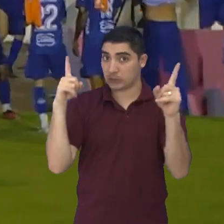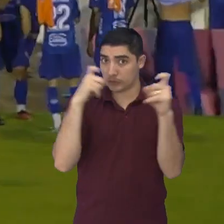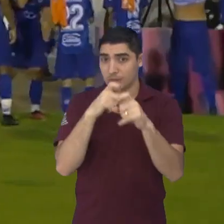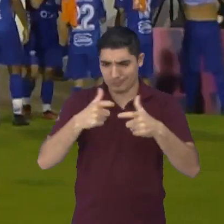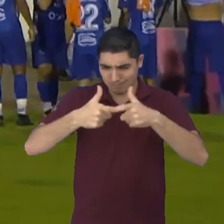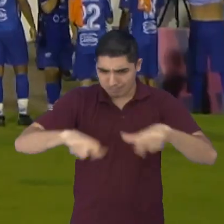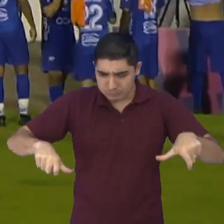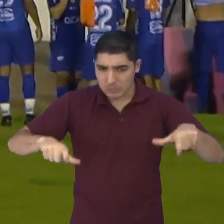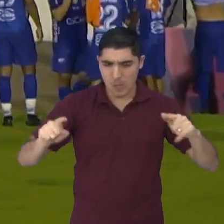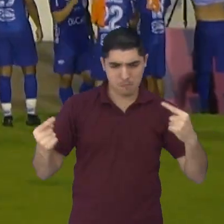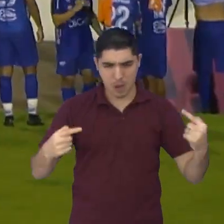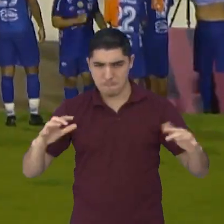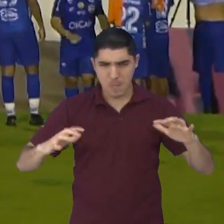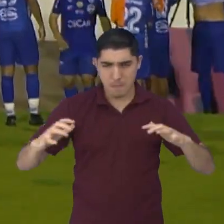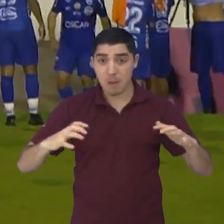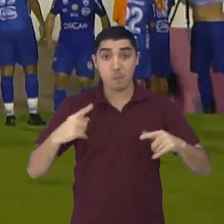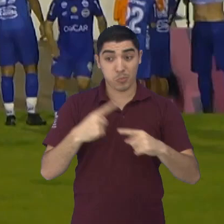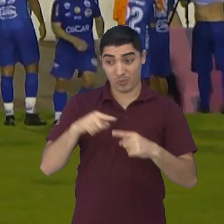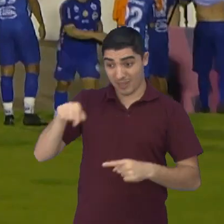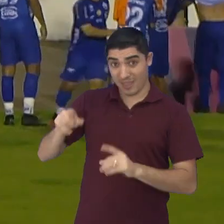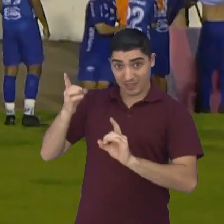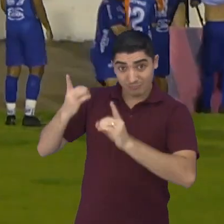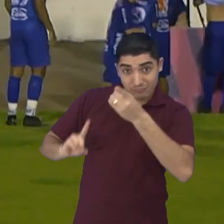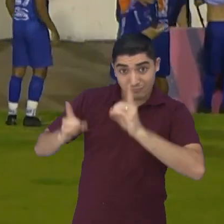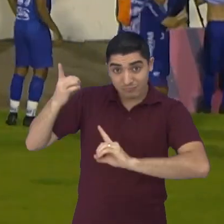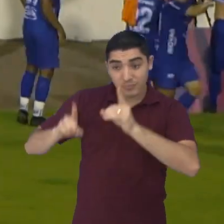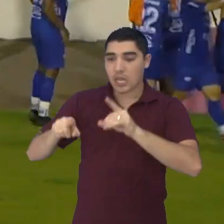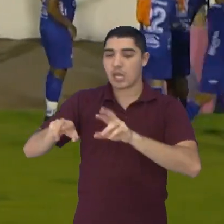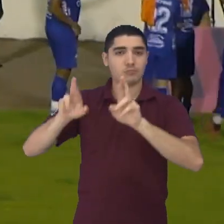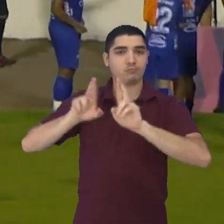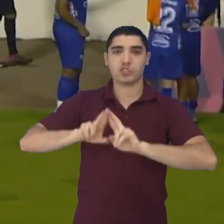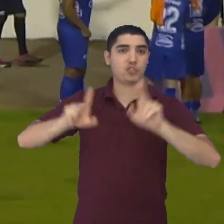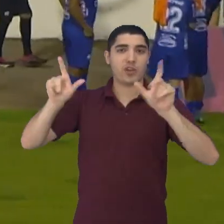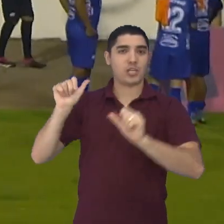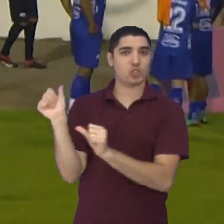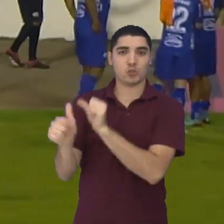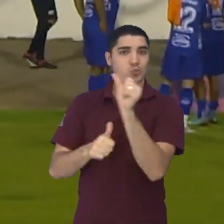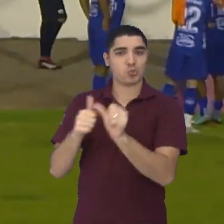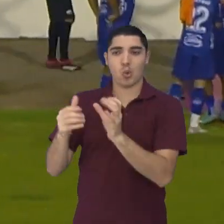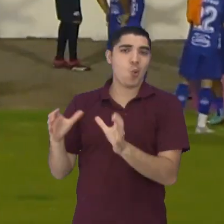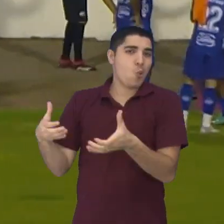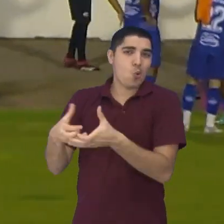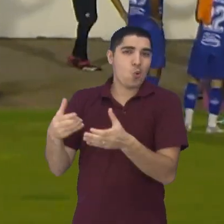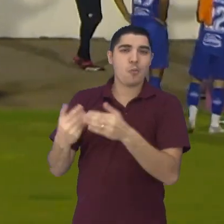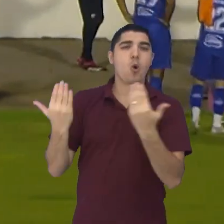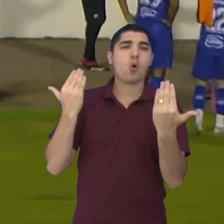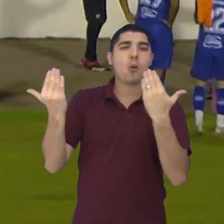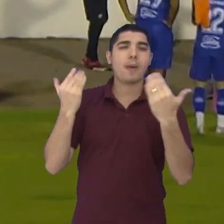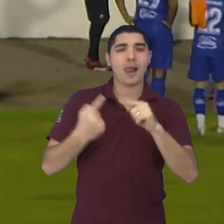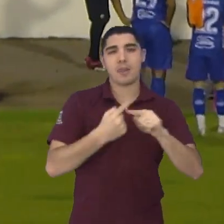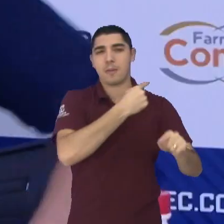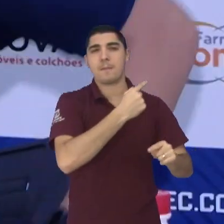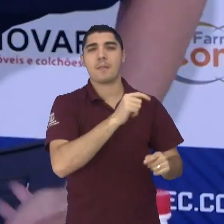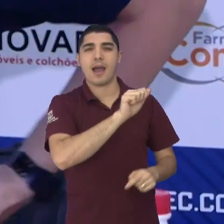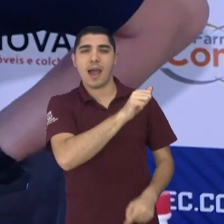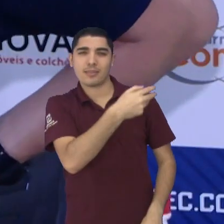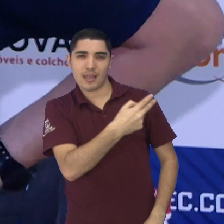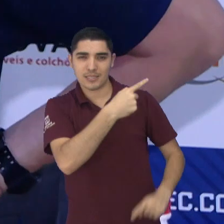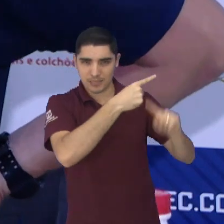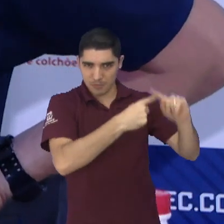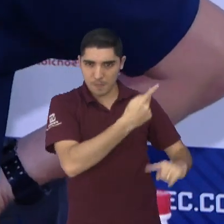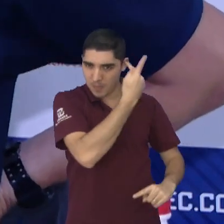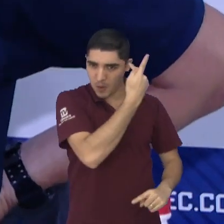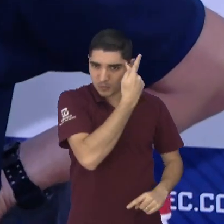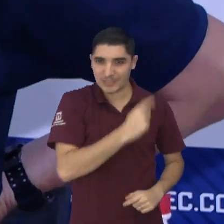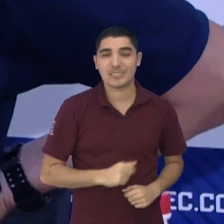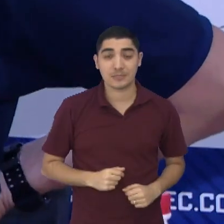campo, já que o Grêmio Prudente é um elenco totalmente reformulado e diferente do que o disputou a Série A3. Viu que eu pus a mão aqui,